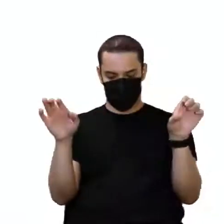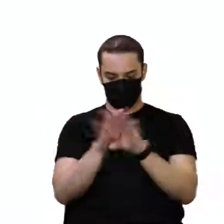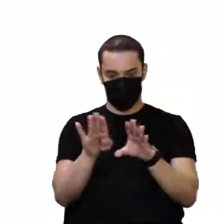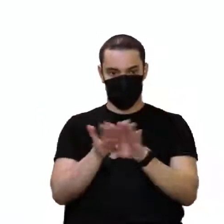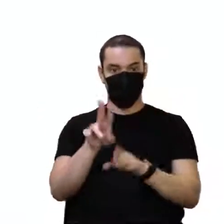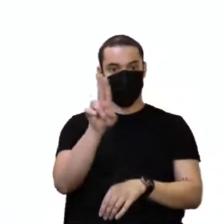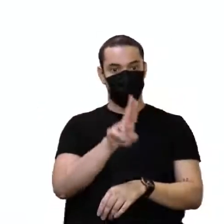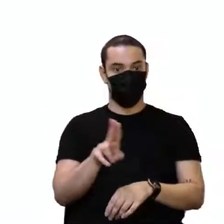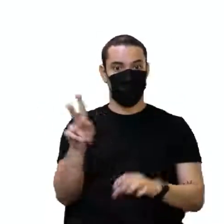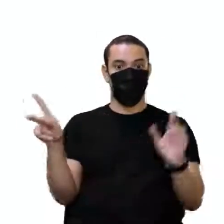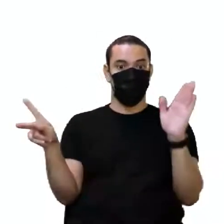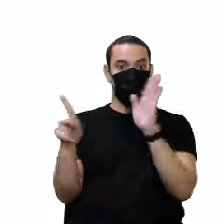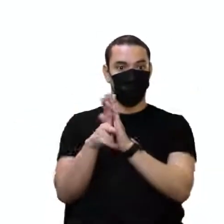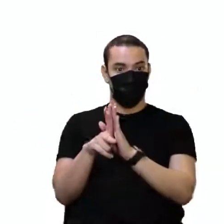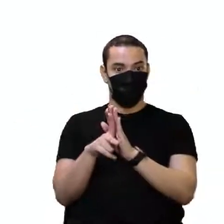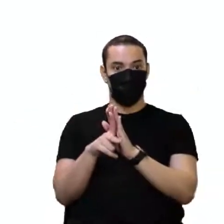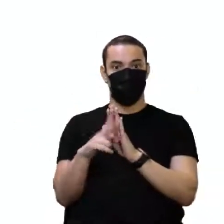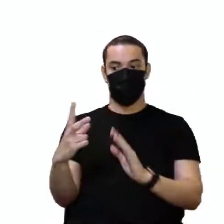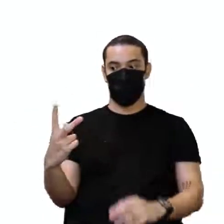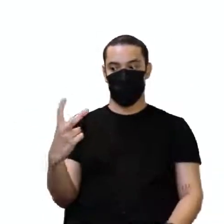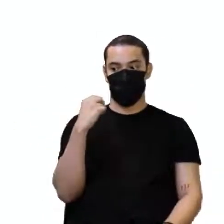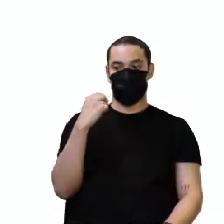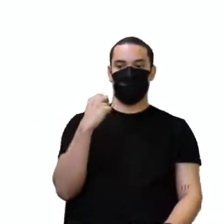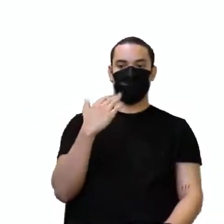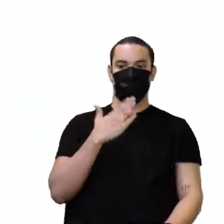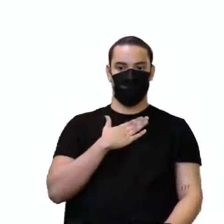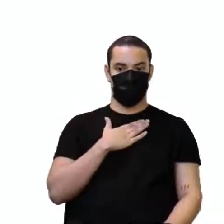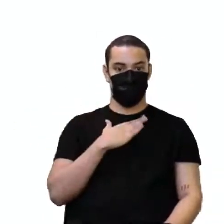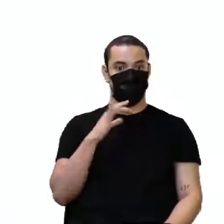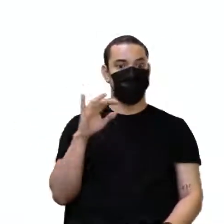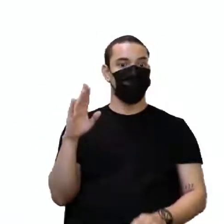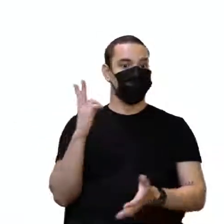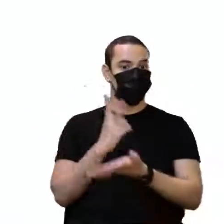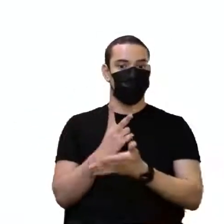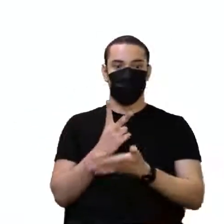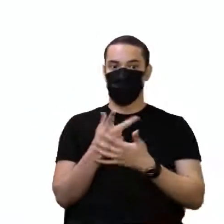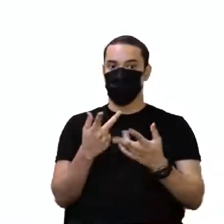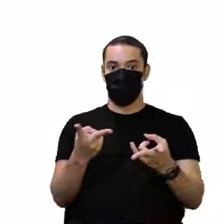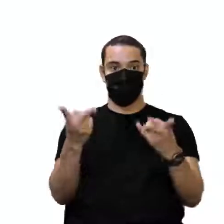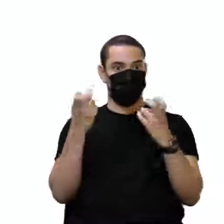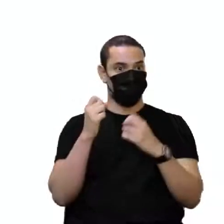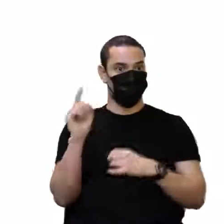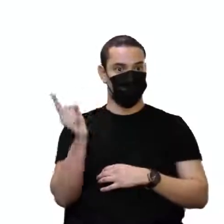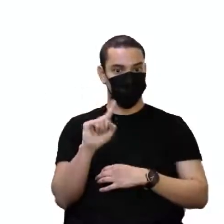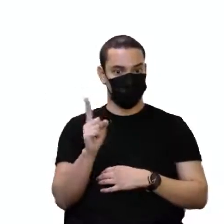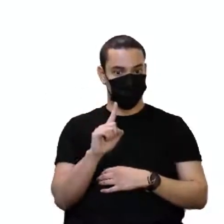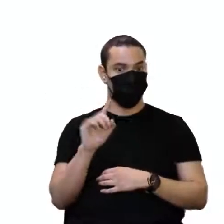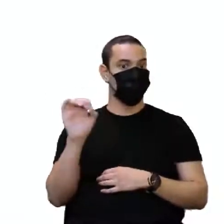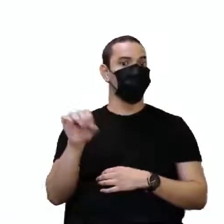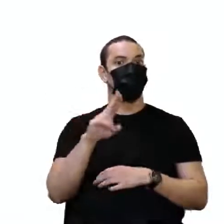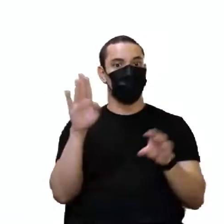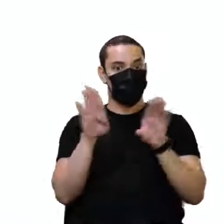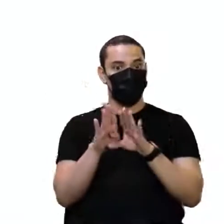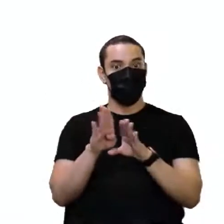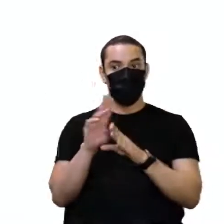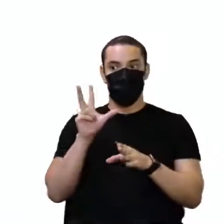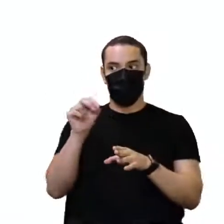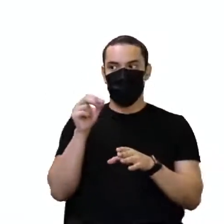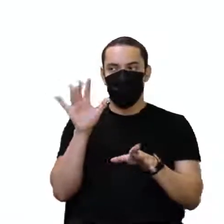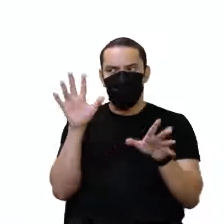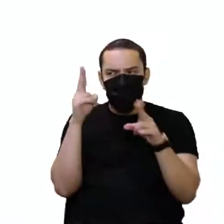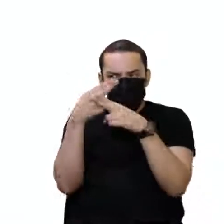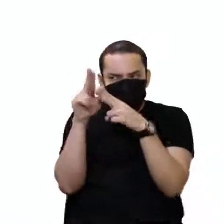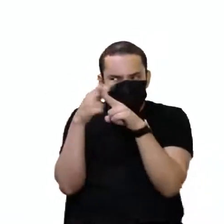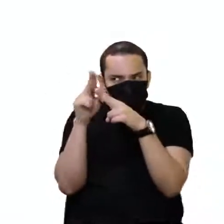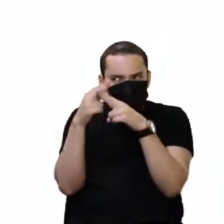tanto para o predador, quando deseja atacar uma presa, sem que esta presa o veja, ou para a presa, né,